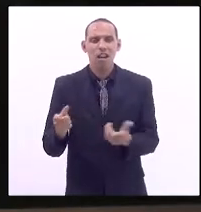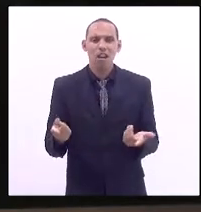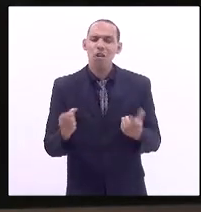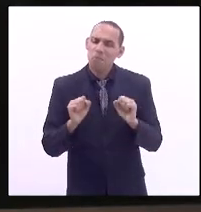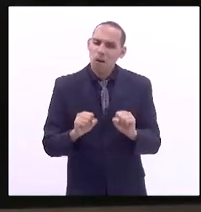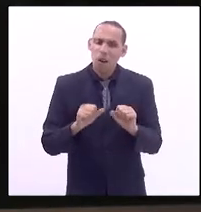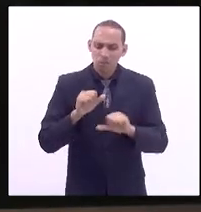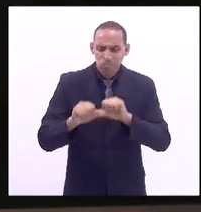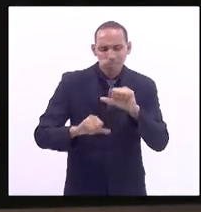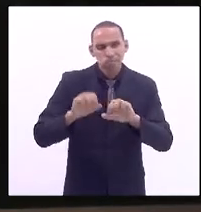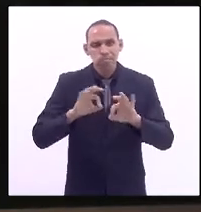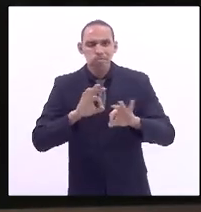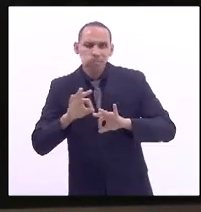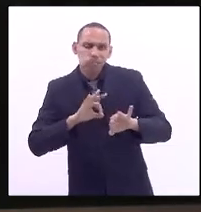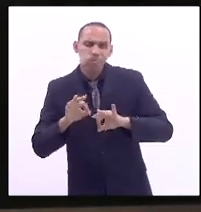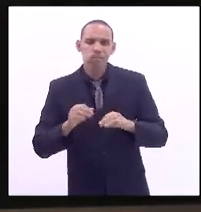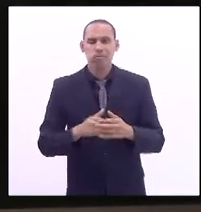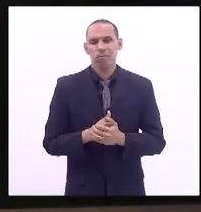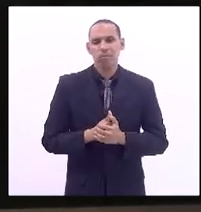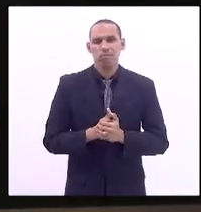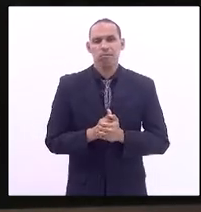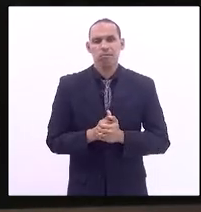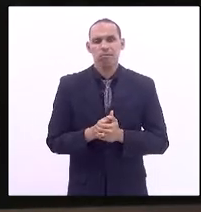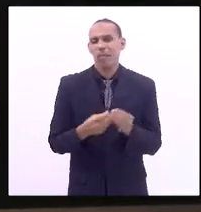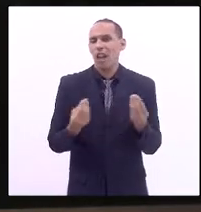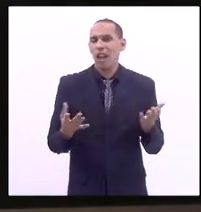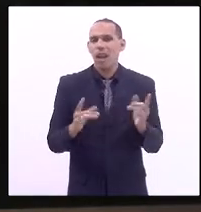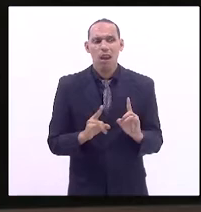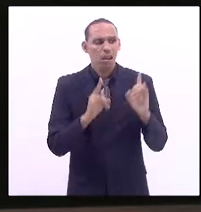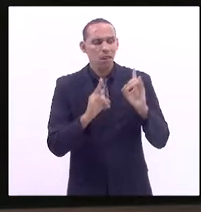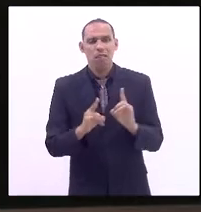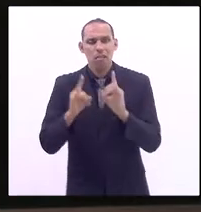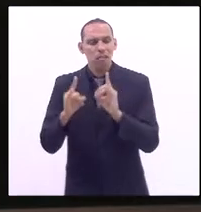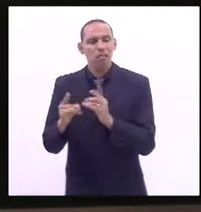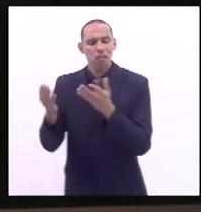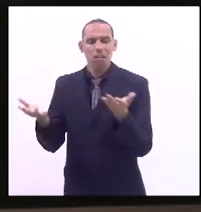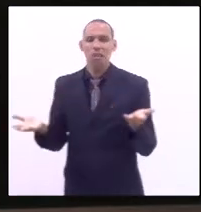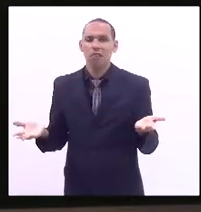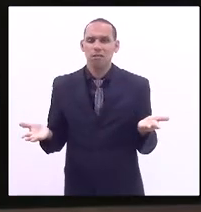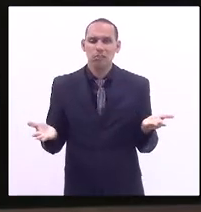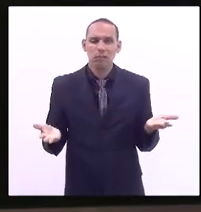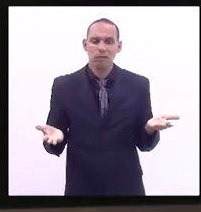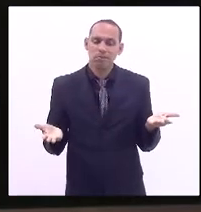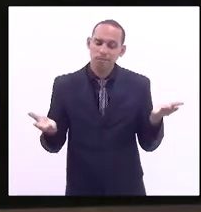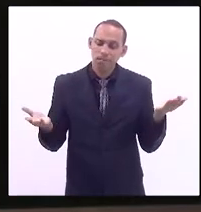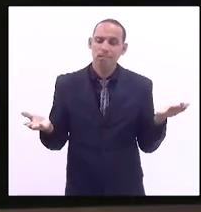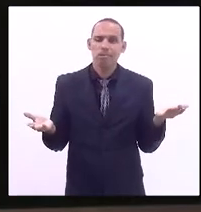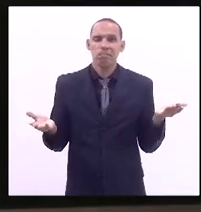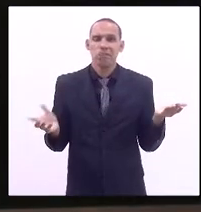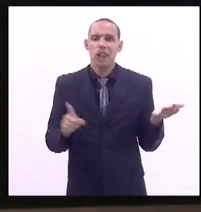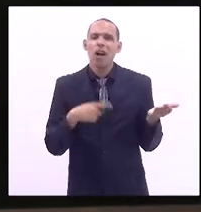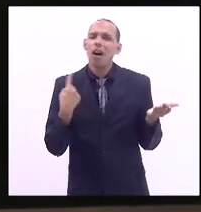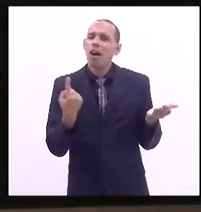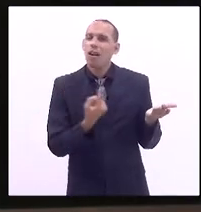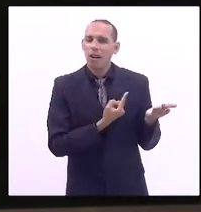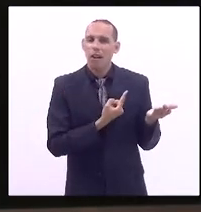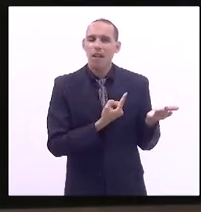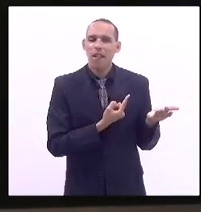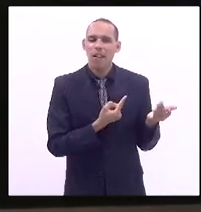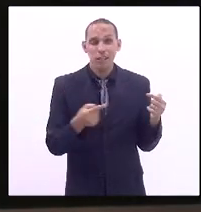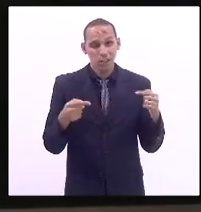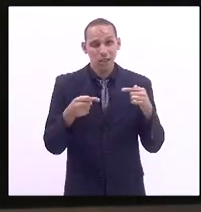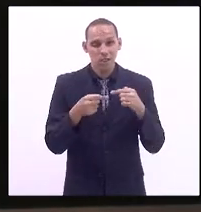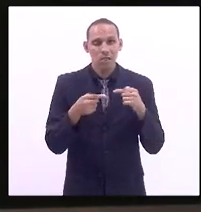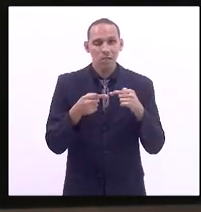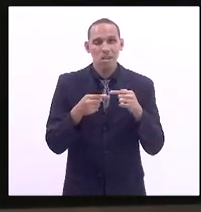ver o remanejamento por exemplo para esses Imóveis ou seja nós temos segundo